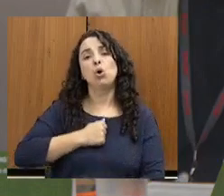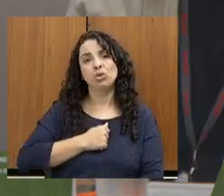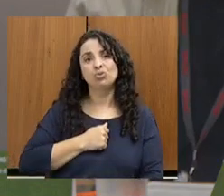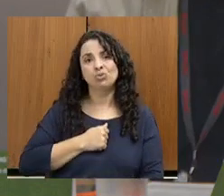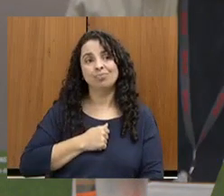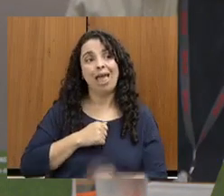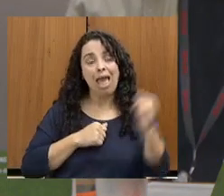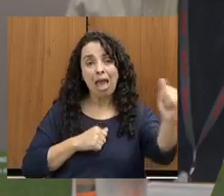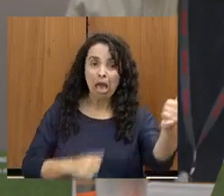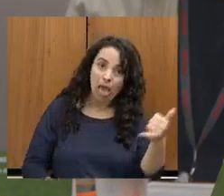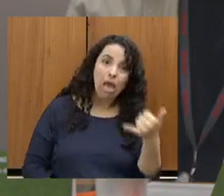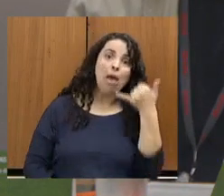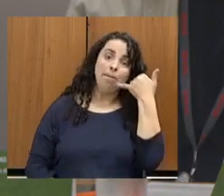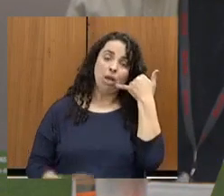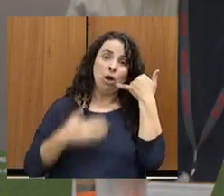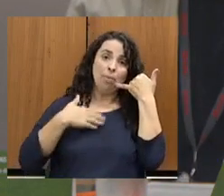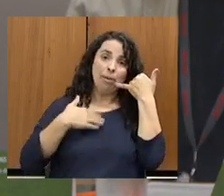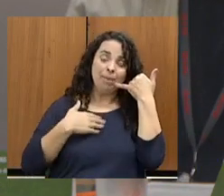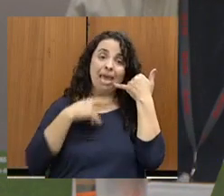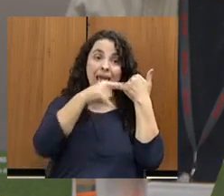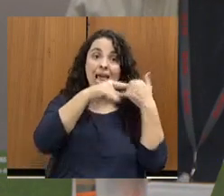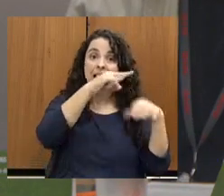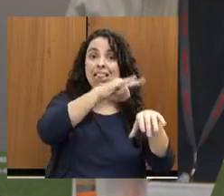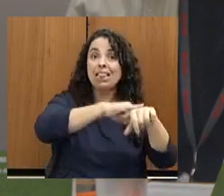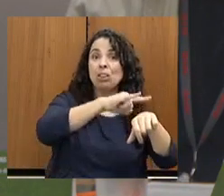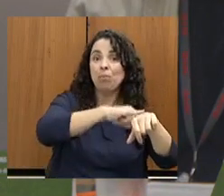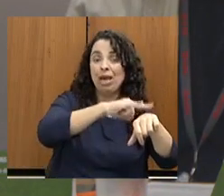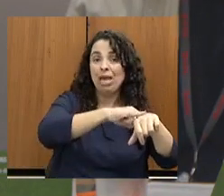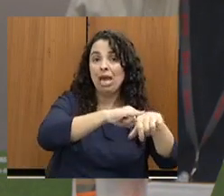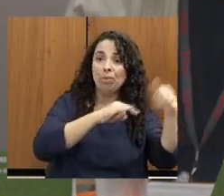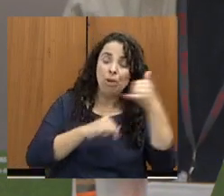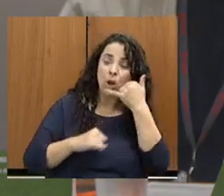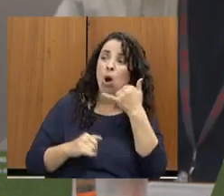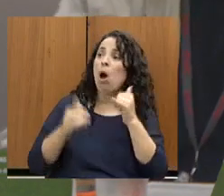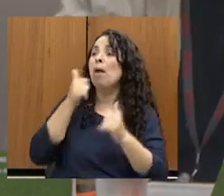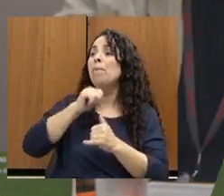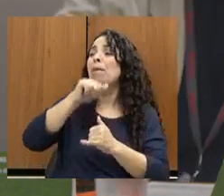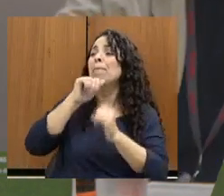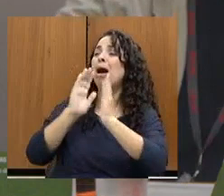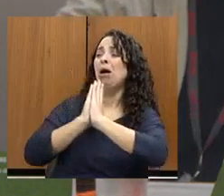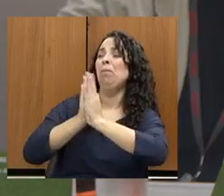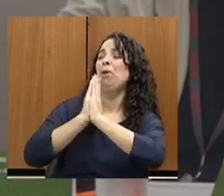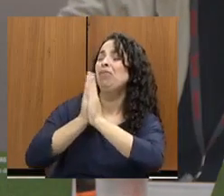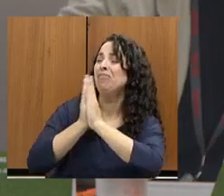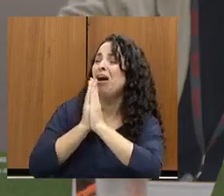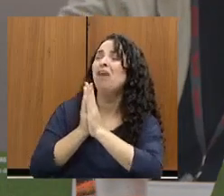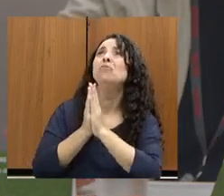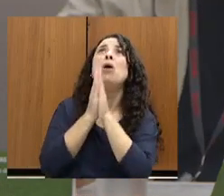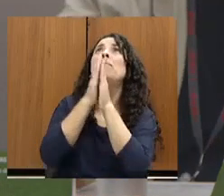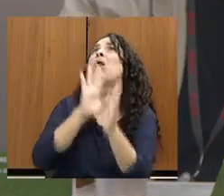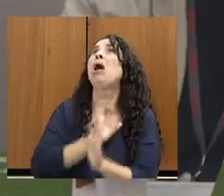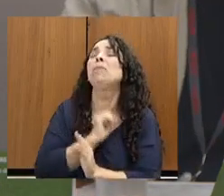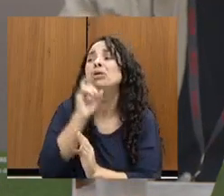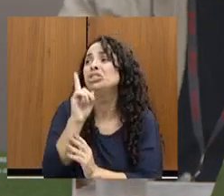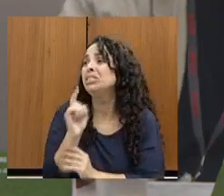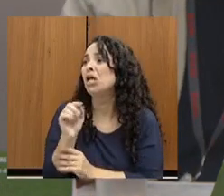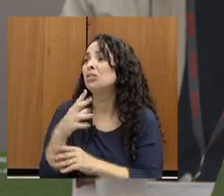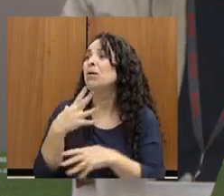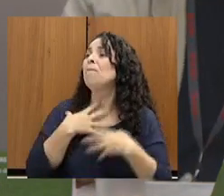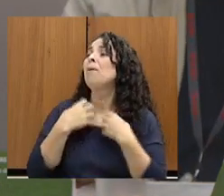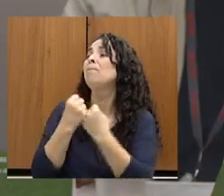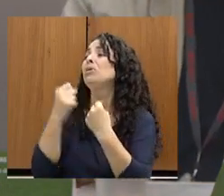prantos do banheiro. Mamãe, me busca pelo amor de Deus, que eu estou sendo cuspido.